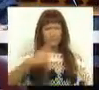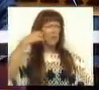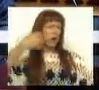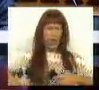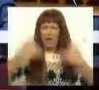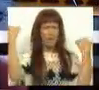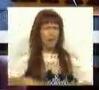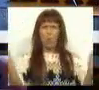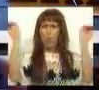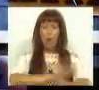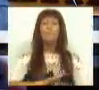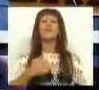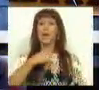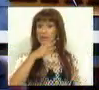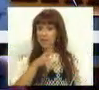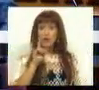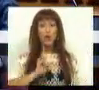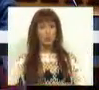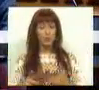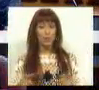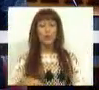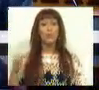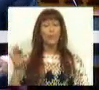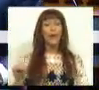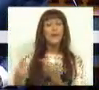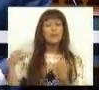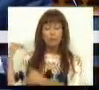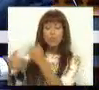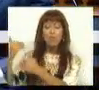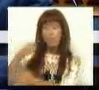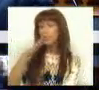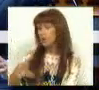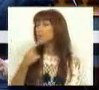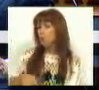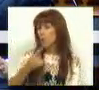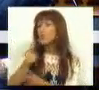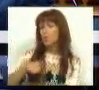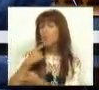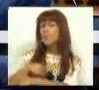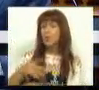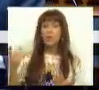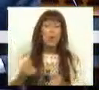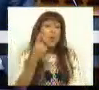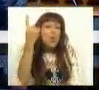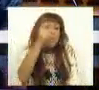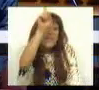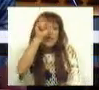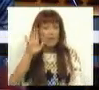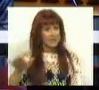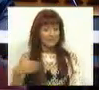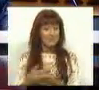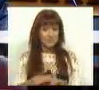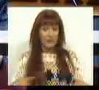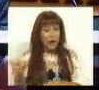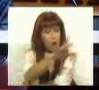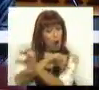sem limite. E queria dizer, Sra. Deputada, que o Partido Socialista tem vindo a anunciar repetidamente que uma das questões que tem colocado na mesa